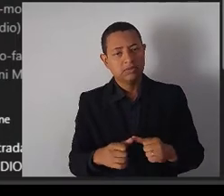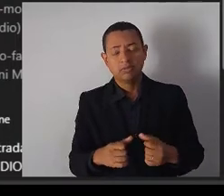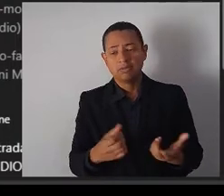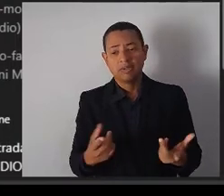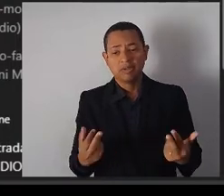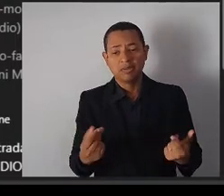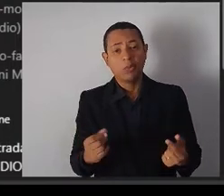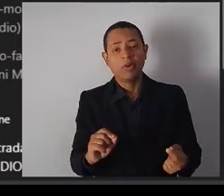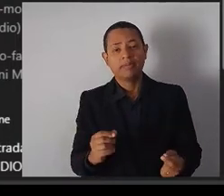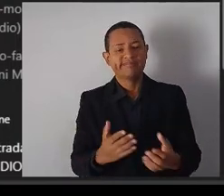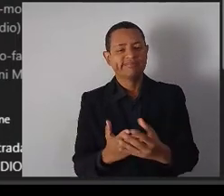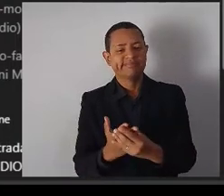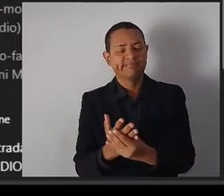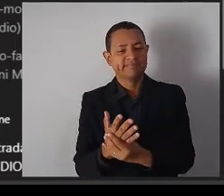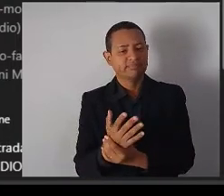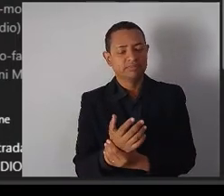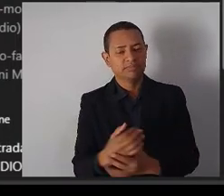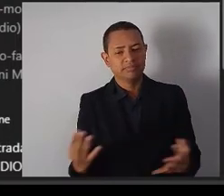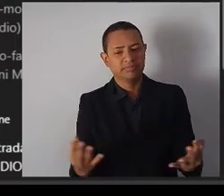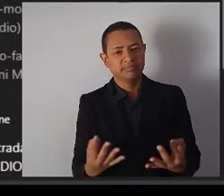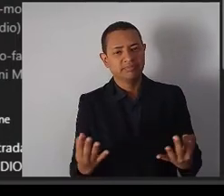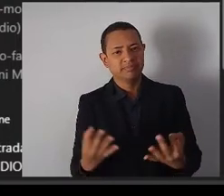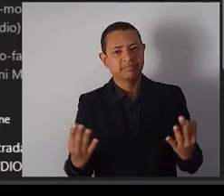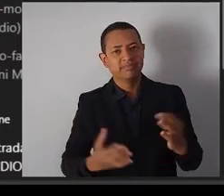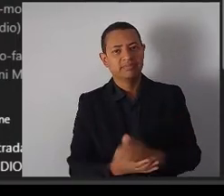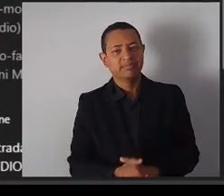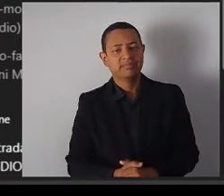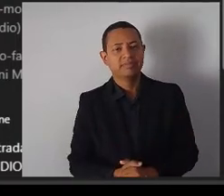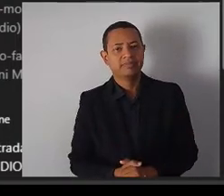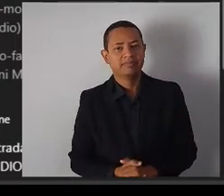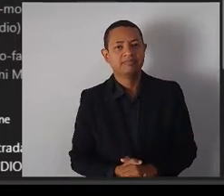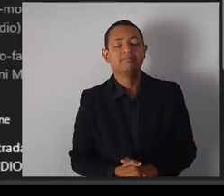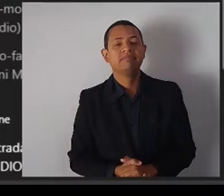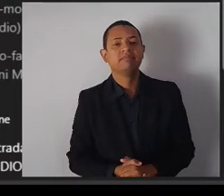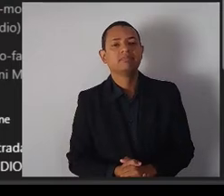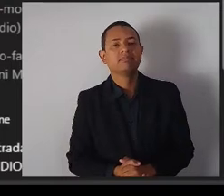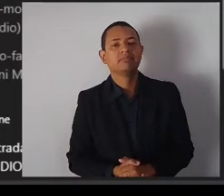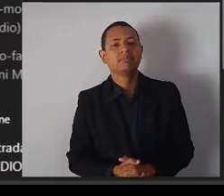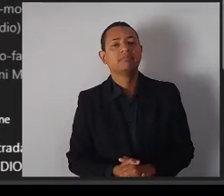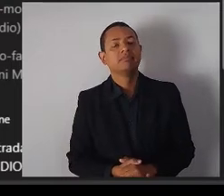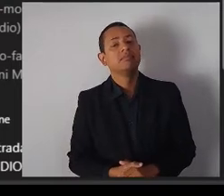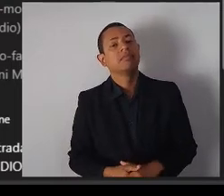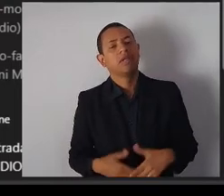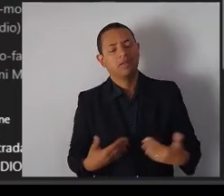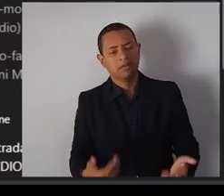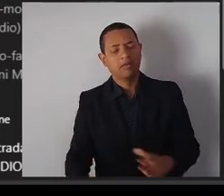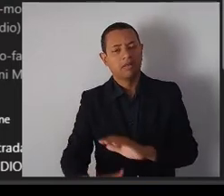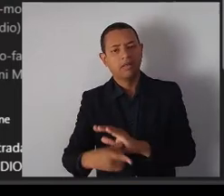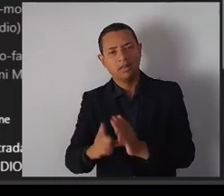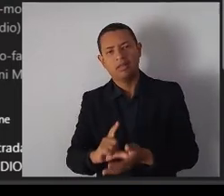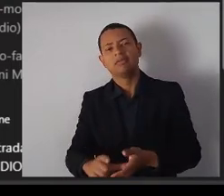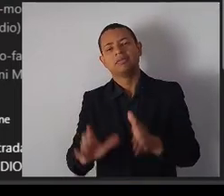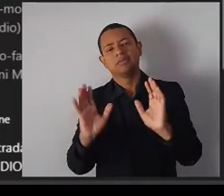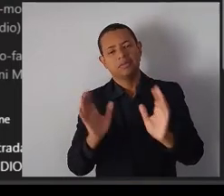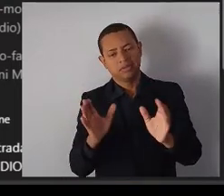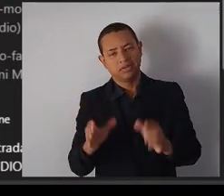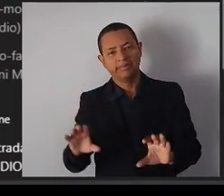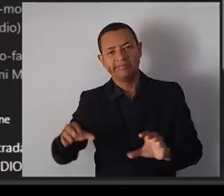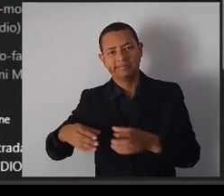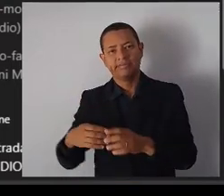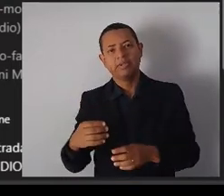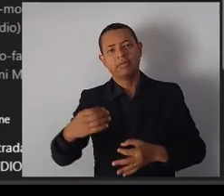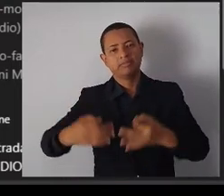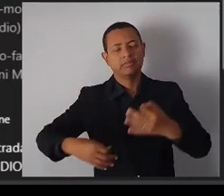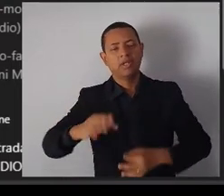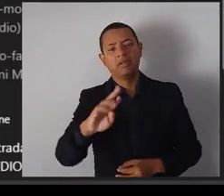só temos invertido os polos. A situação já fora apreciada por esta corte